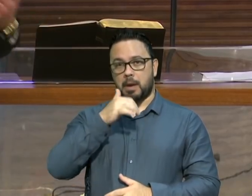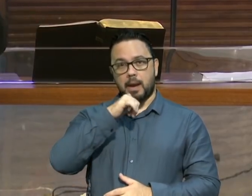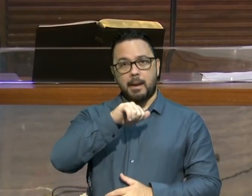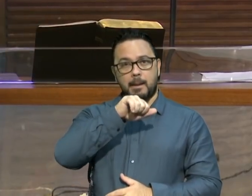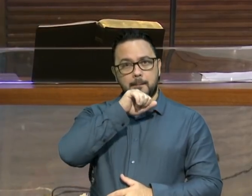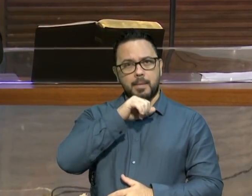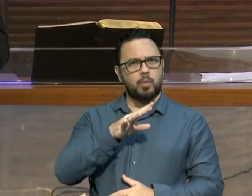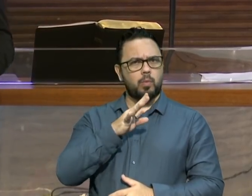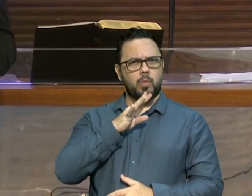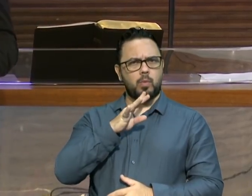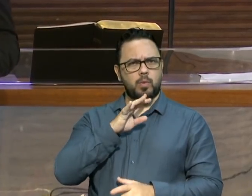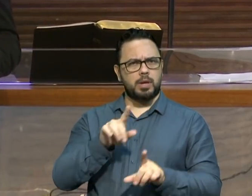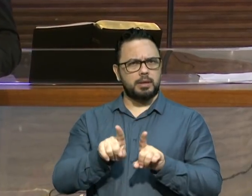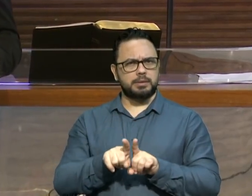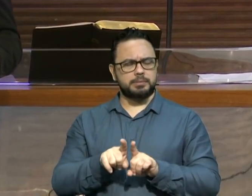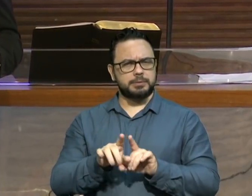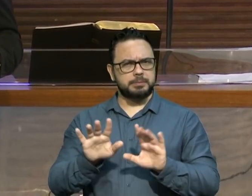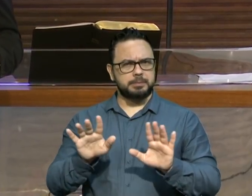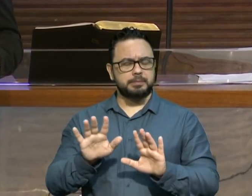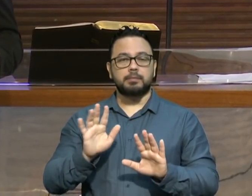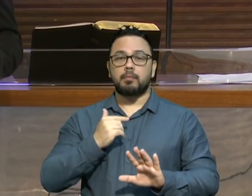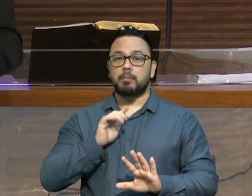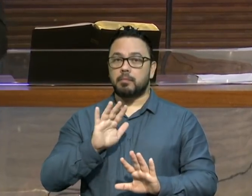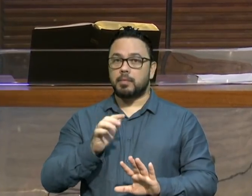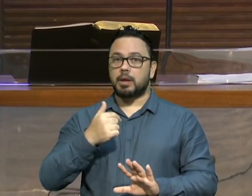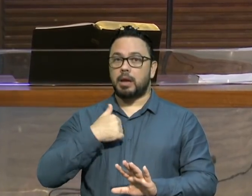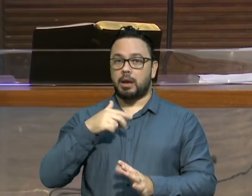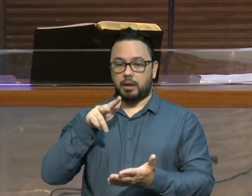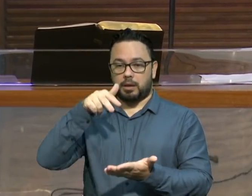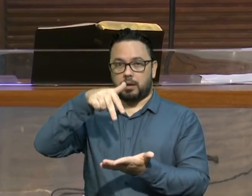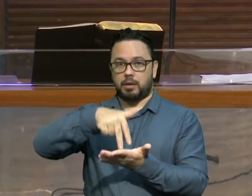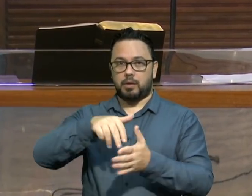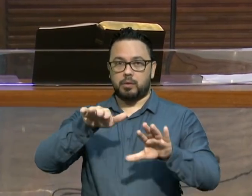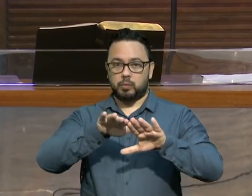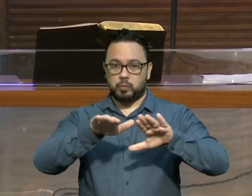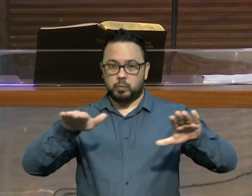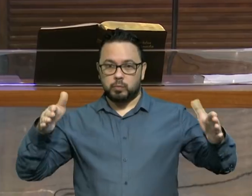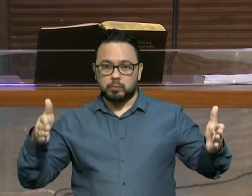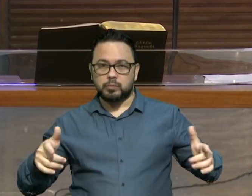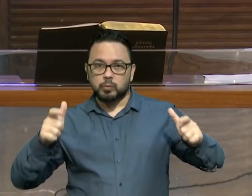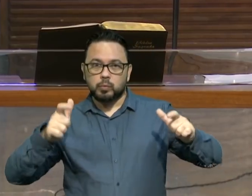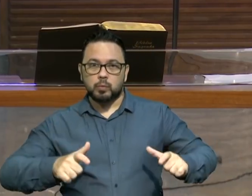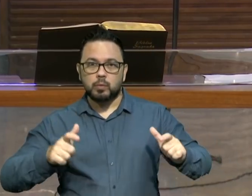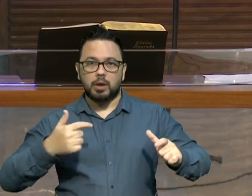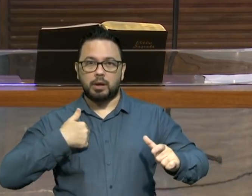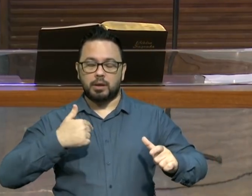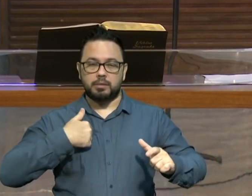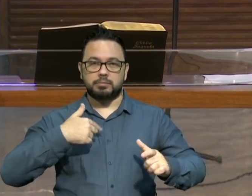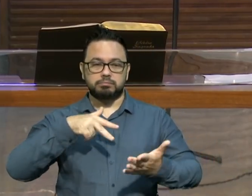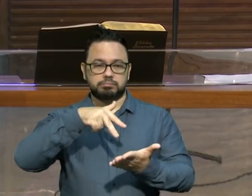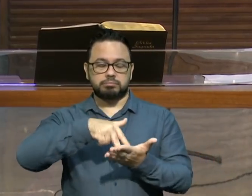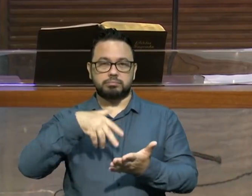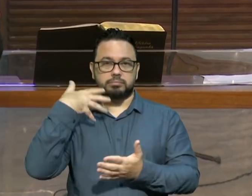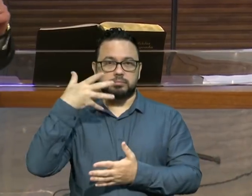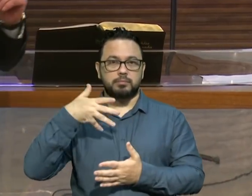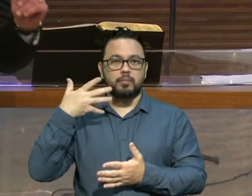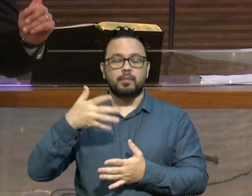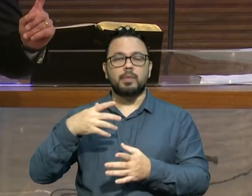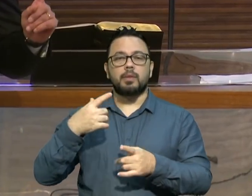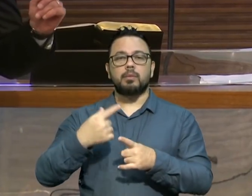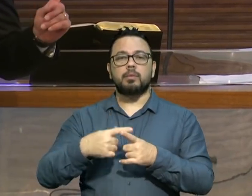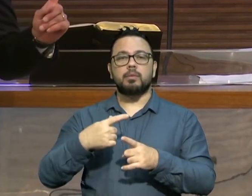é mas eu estou nesse púlpito é por causa de um homem e aqui na década